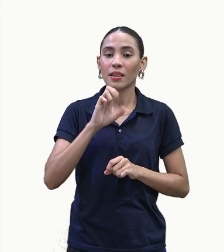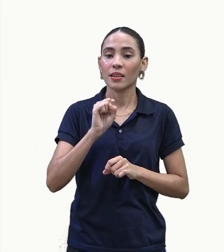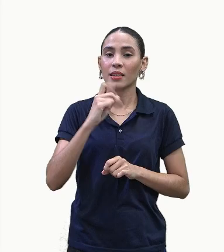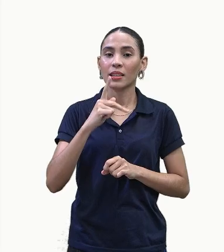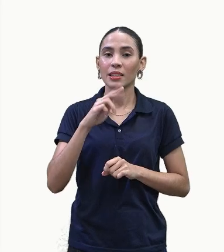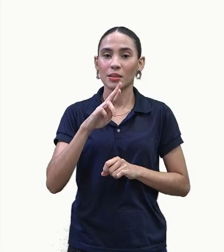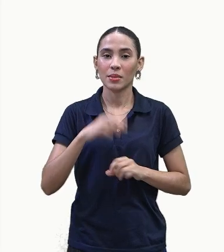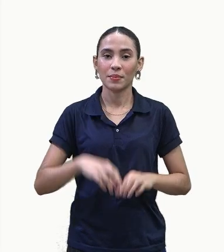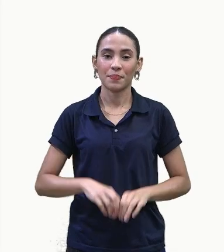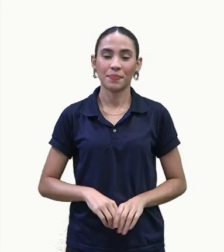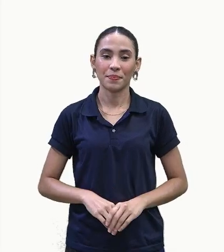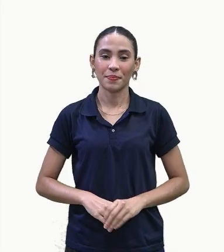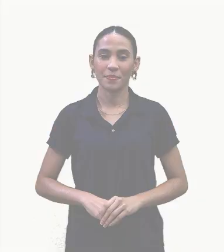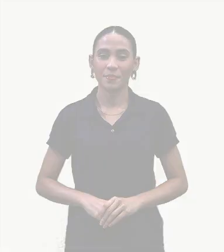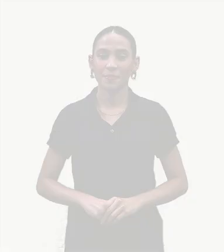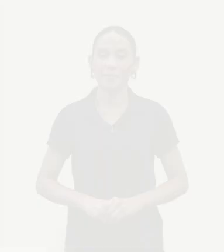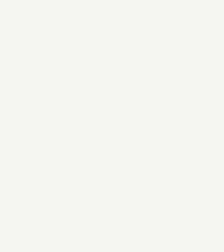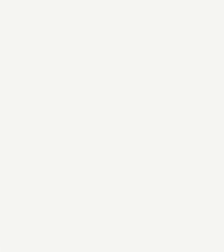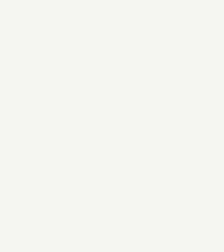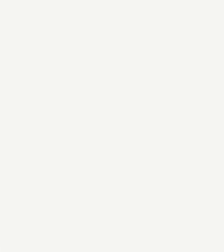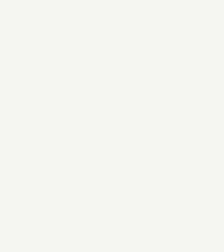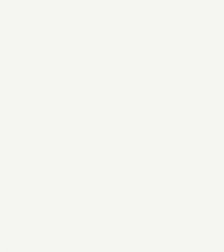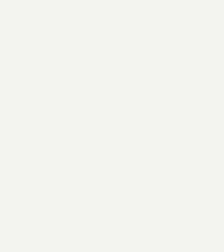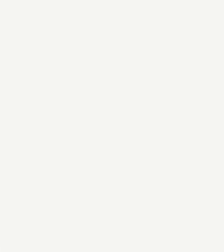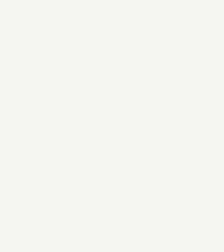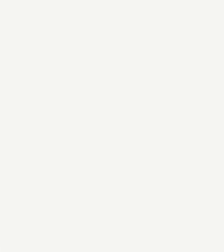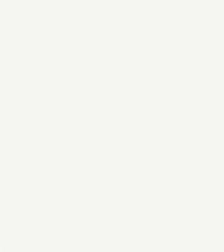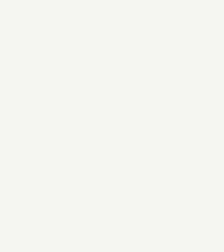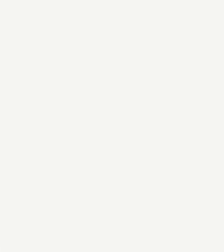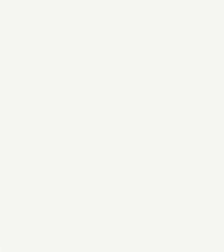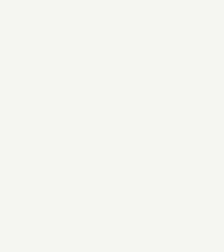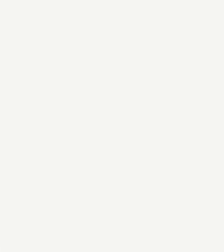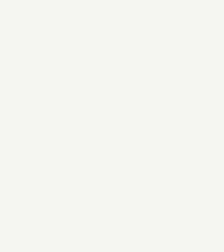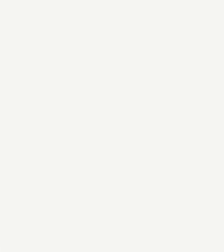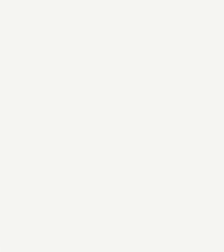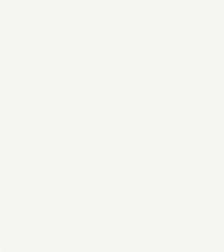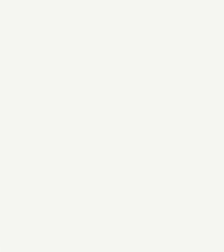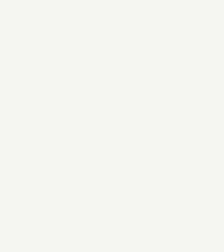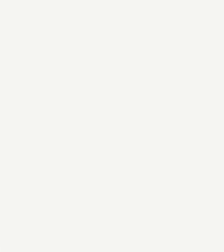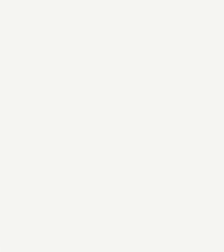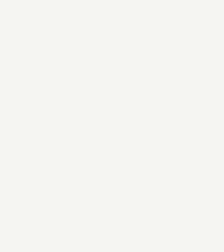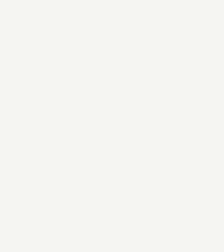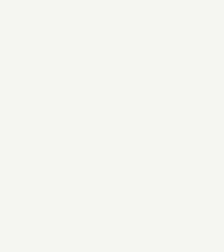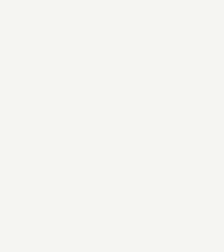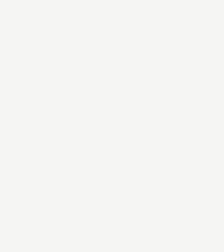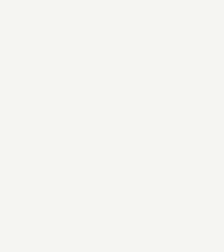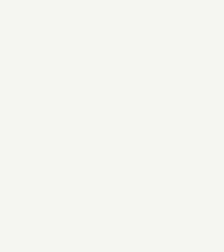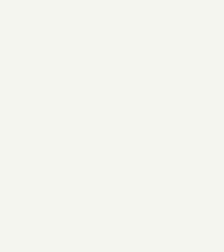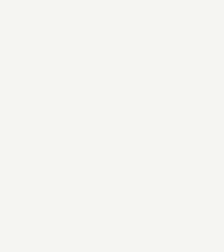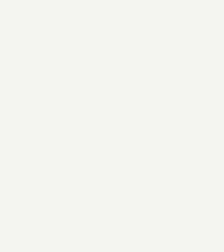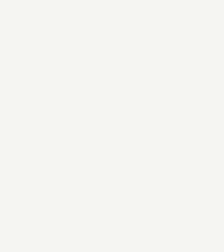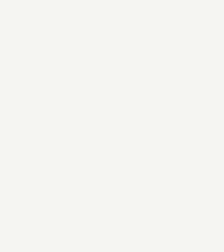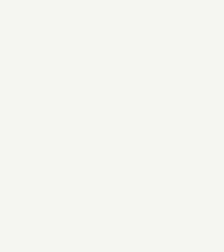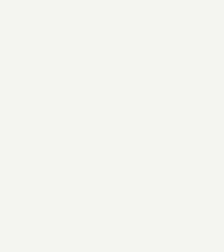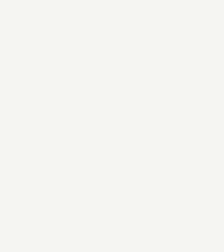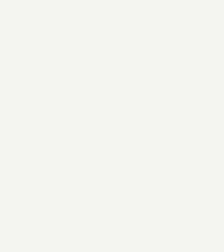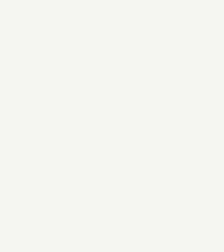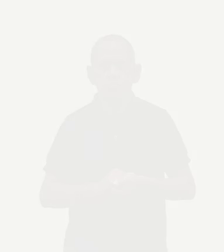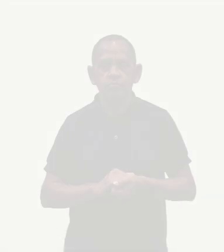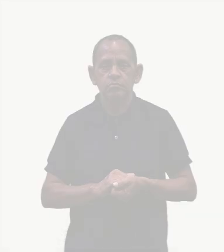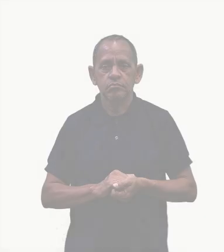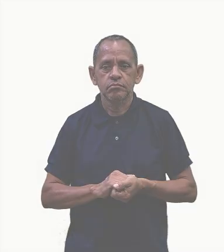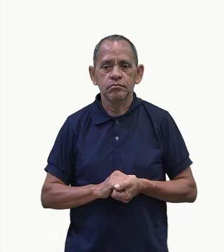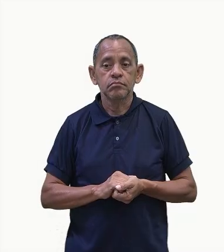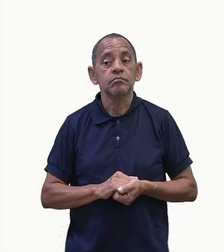Essa daqui é uma das mais recentes e muito faladas atualmente. E ela permite modificar genes